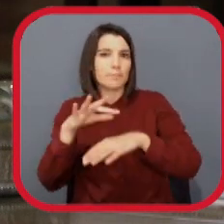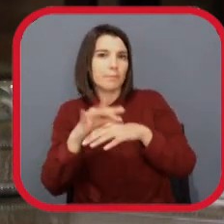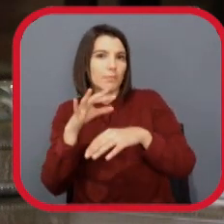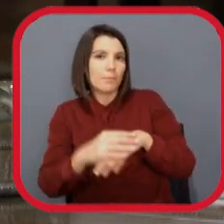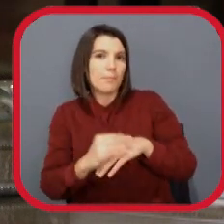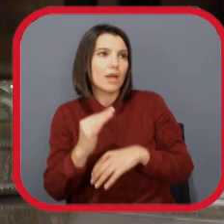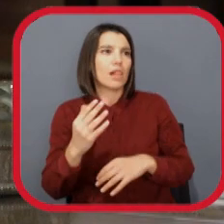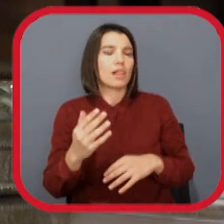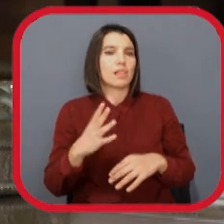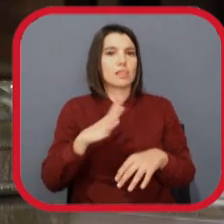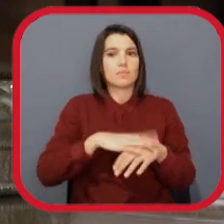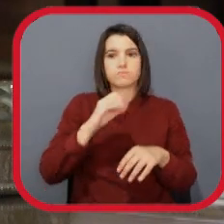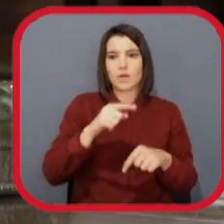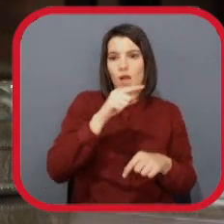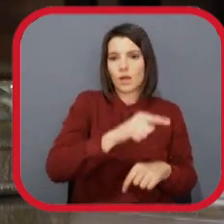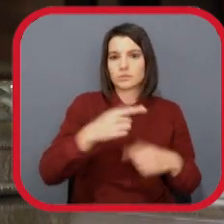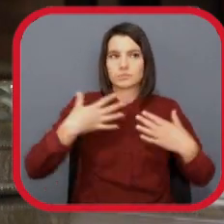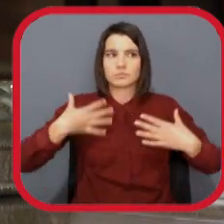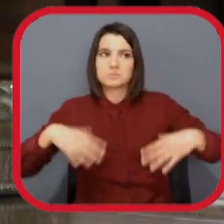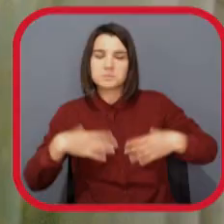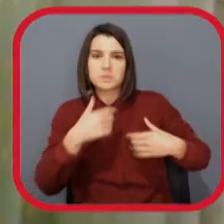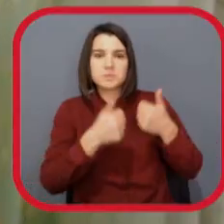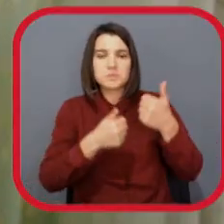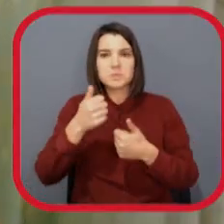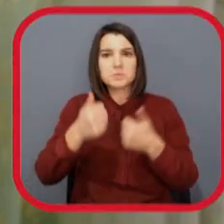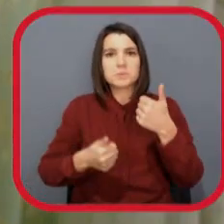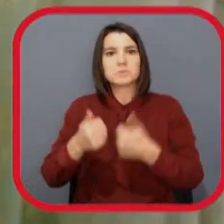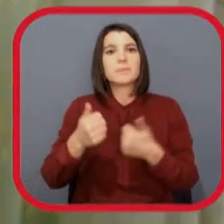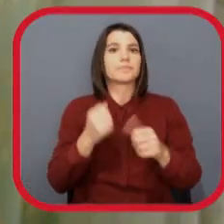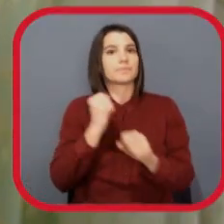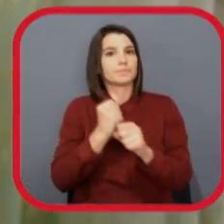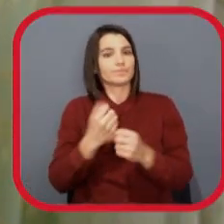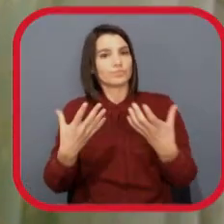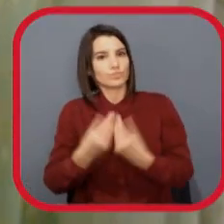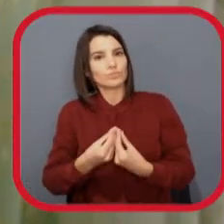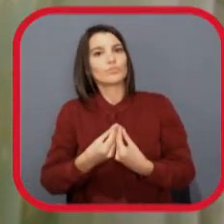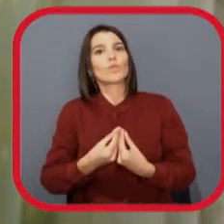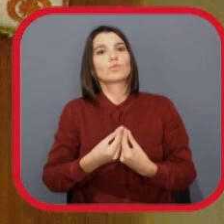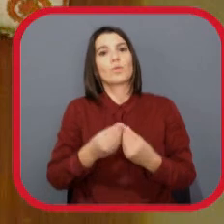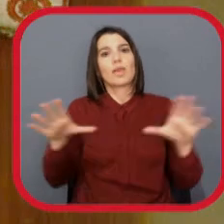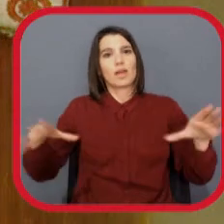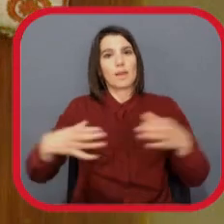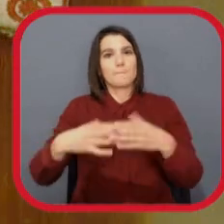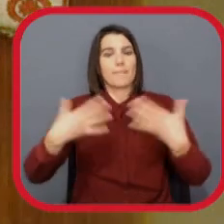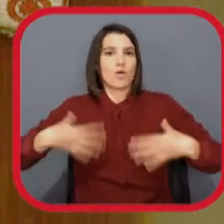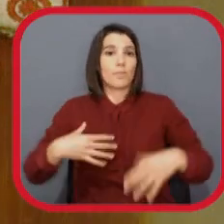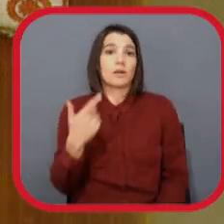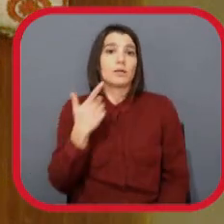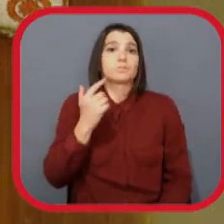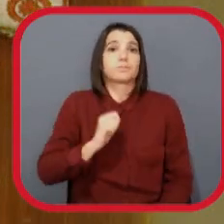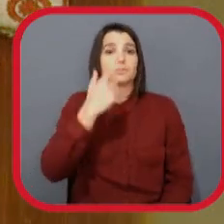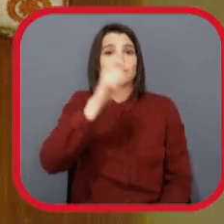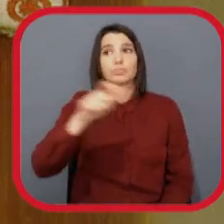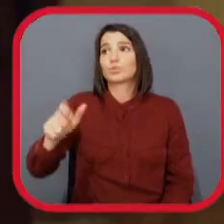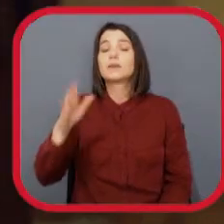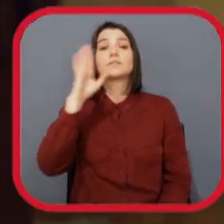pele, se é melhor por causa do fato. Há aqui um trabalho conjunto com o guarda-roupa, porque eu não posso